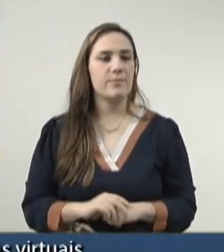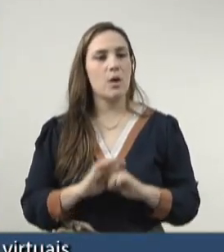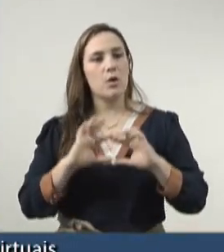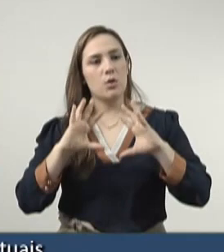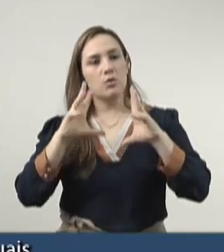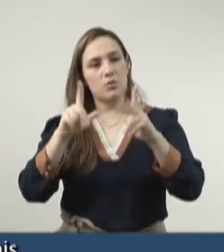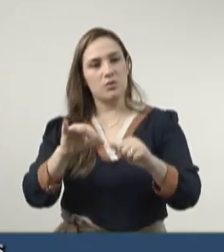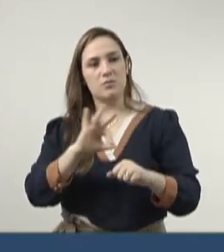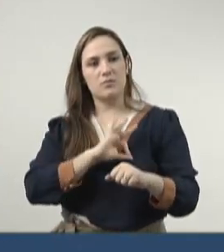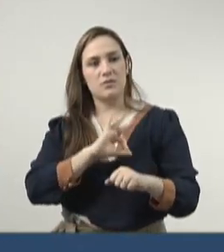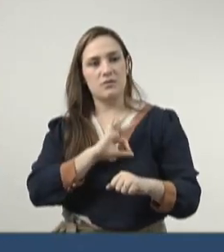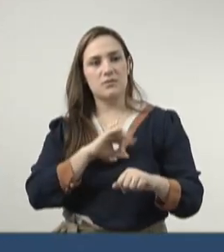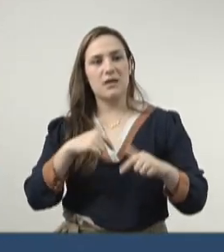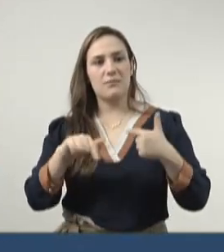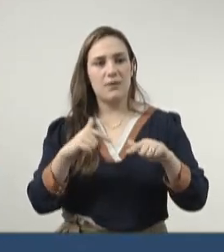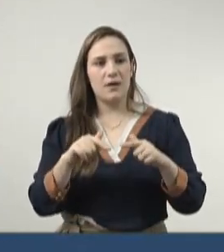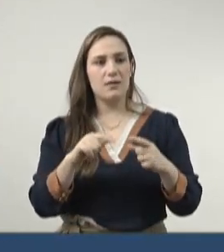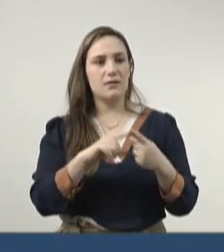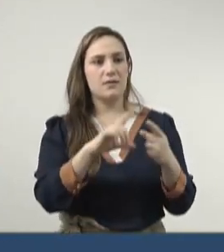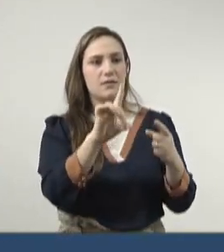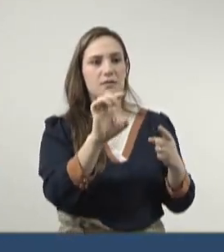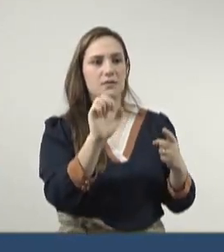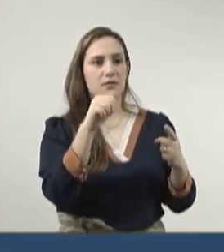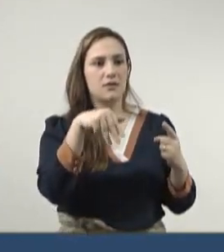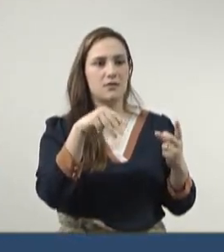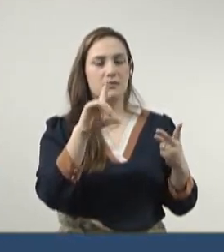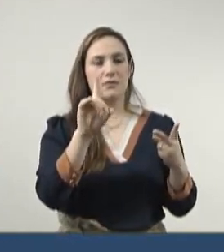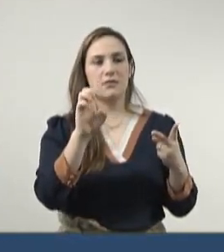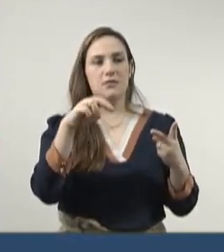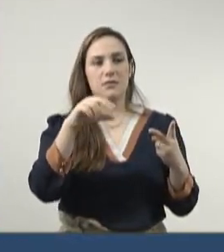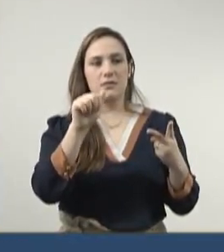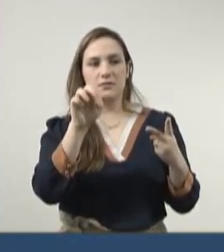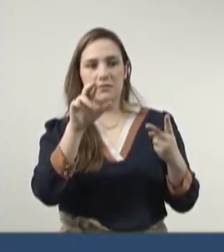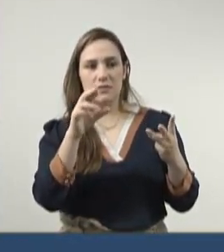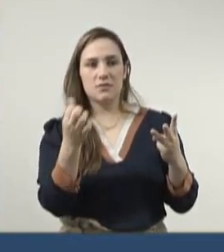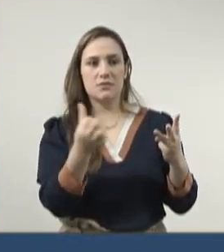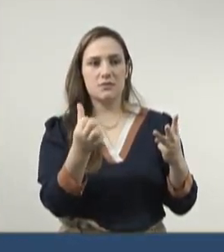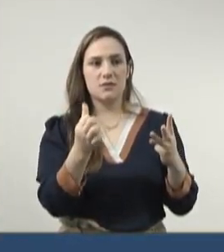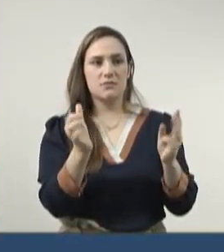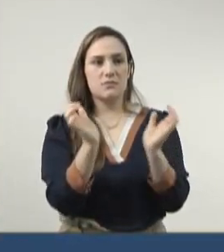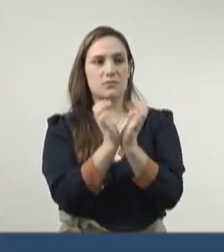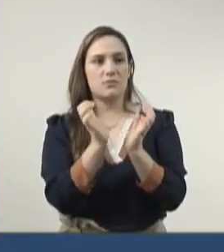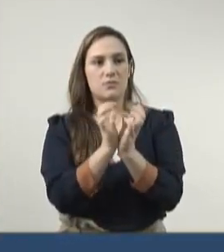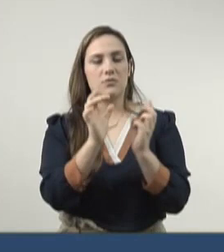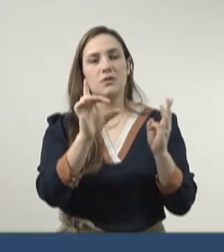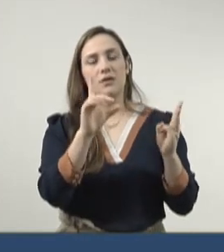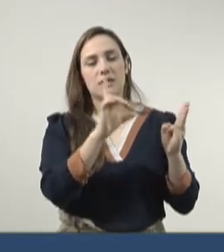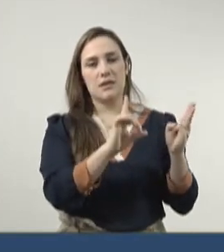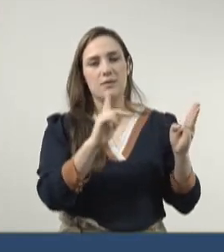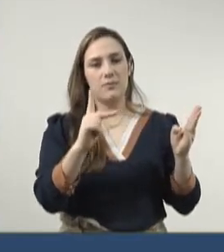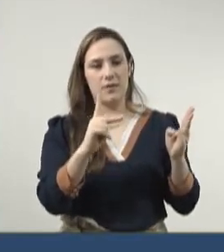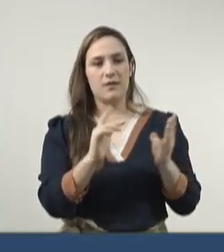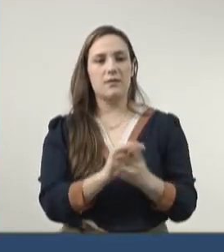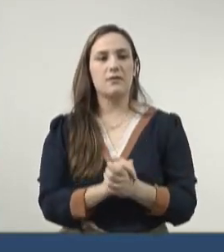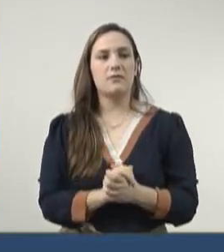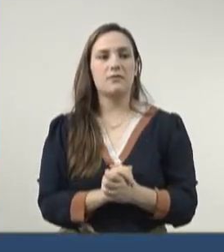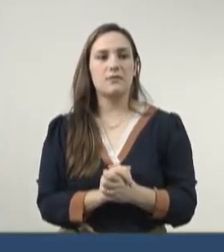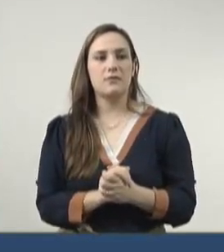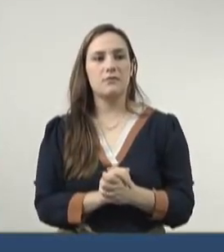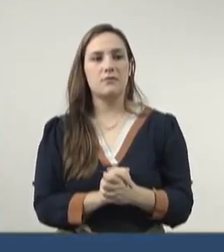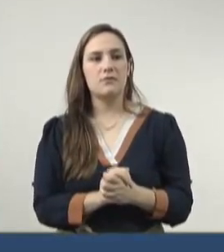delegacias operacionais, tais como DEAN, DENAR, 6º DP, atuando na atividade FIM,